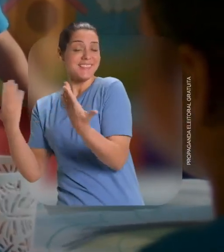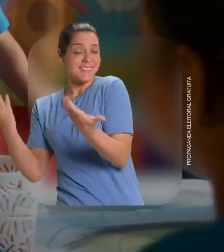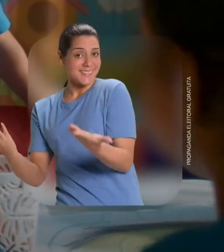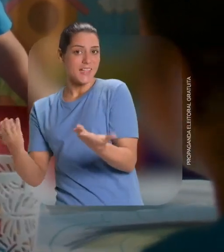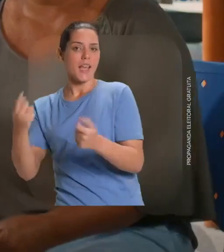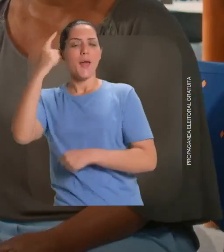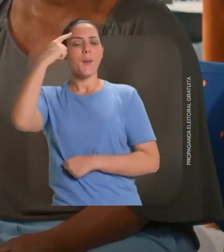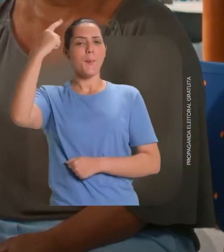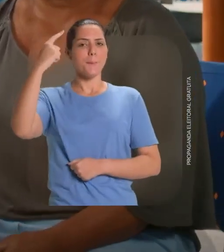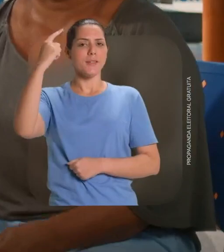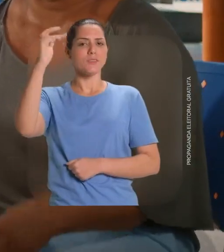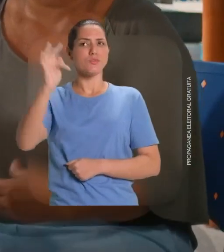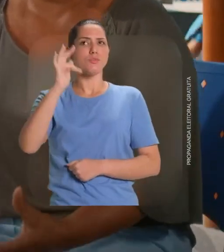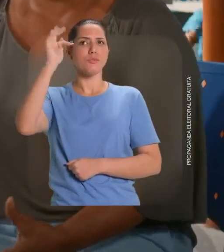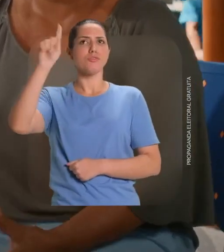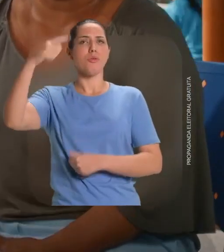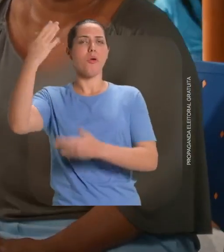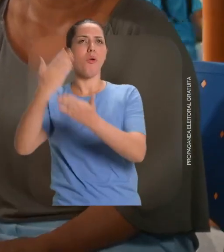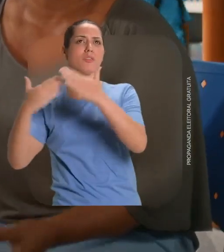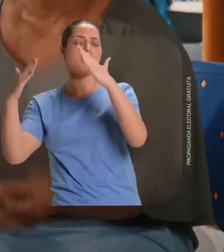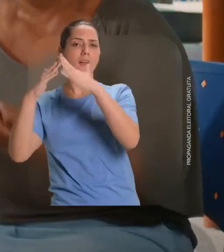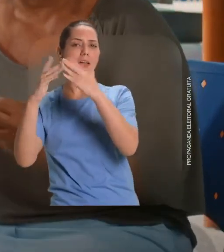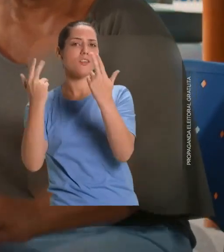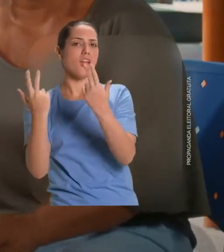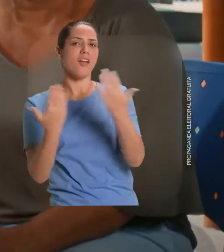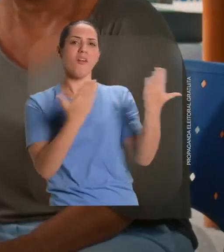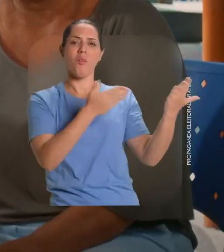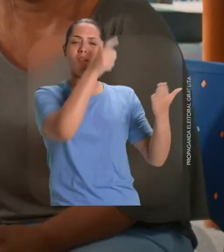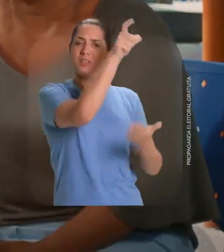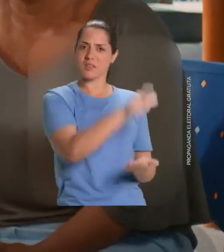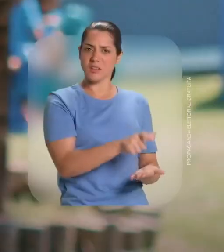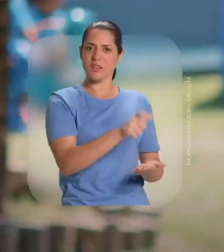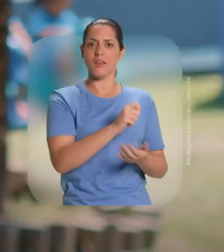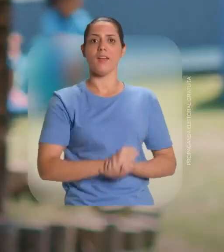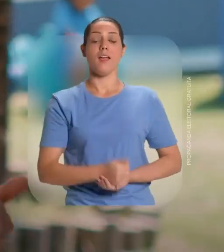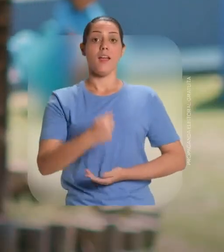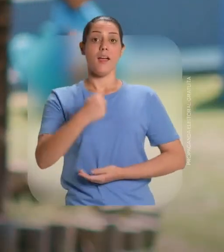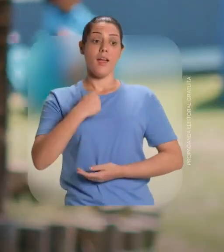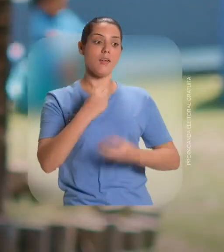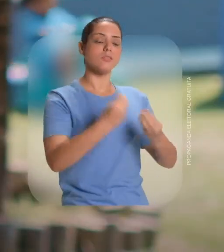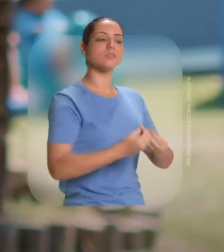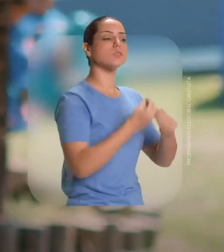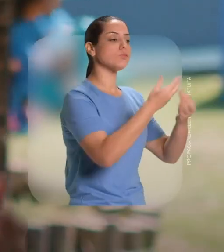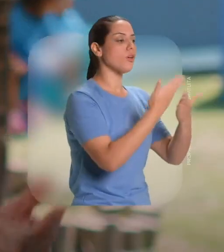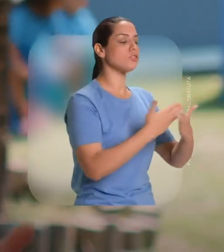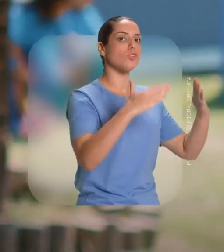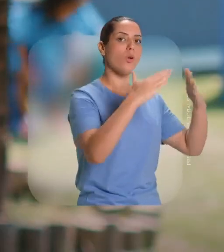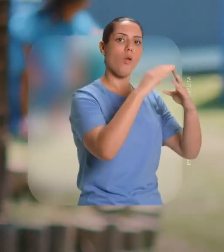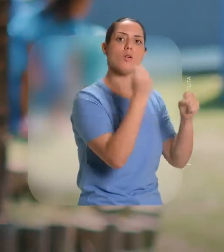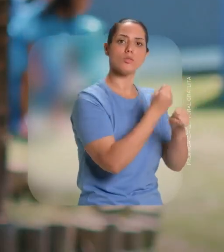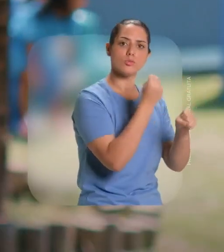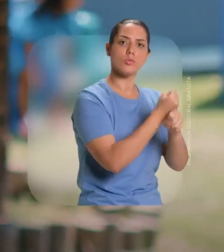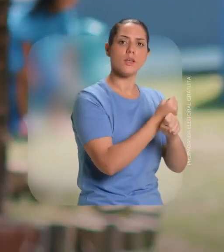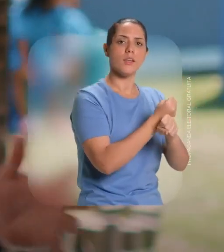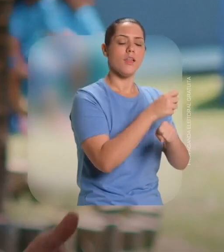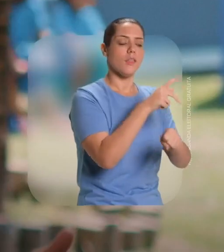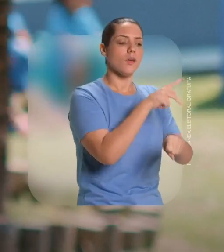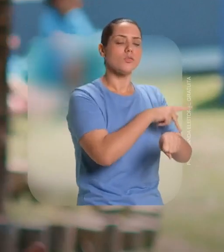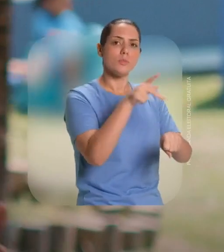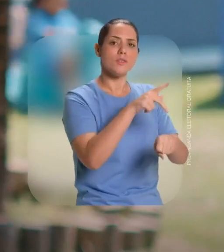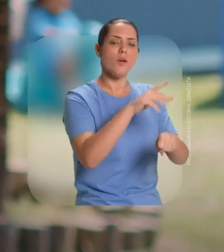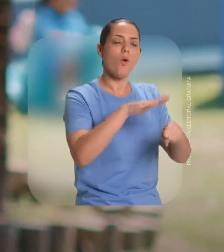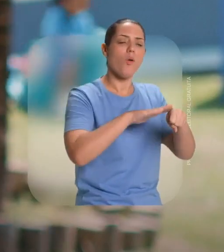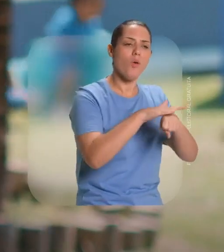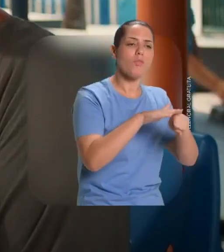casa. Será se o tratamento em outros colégios vai ser como aqui? Quando eu entrego a creche, eu faço um pedido para eles.